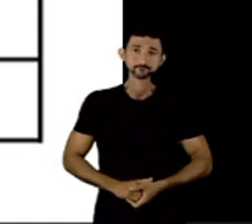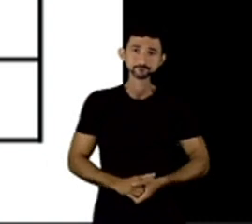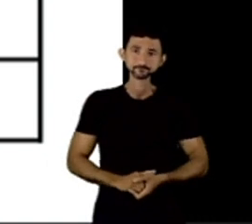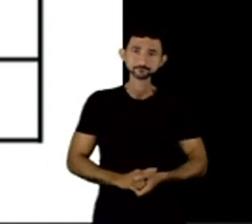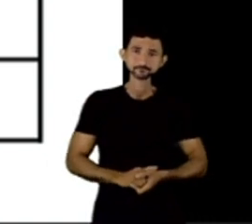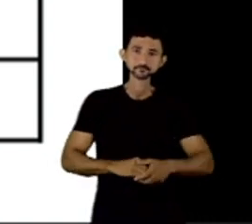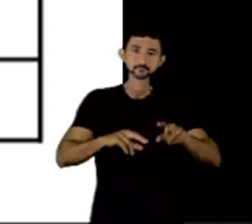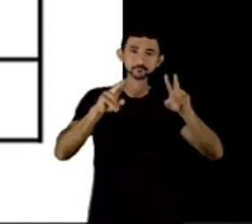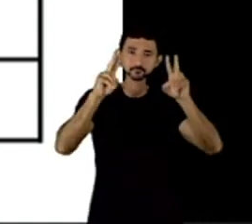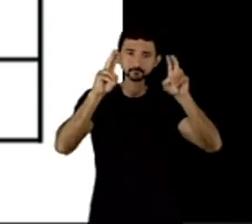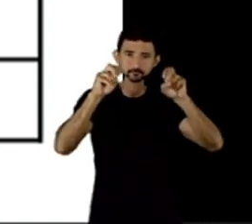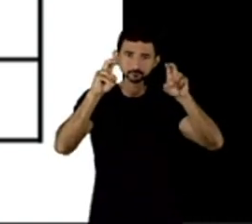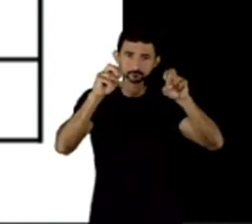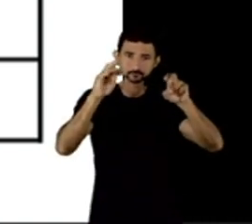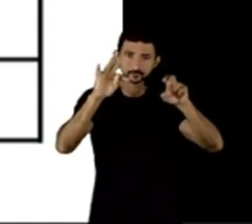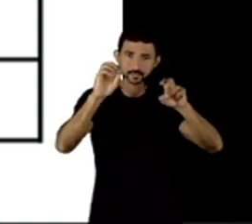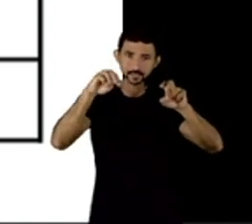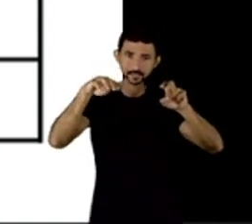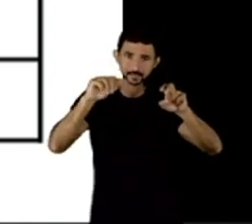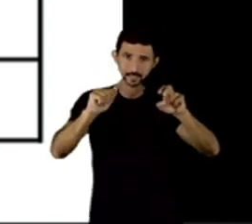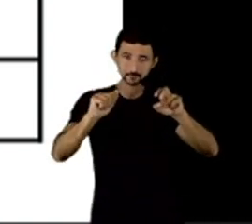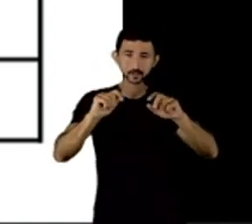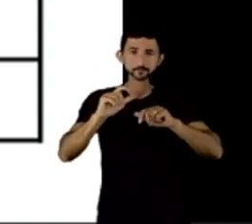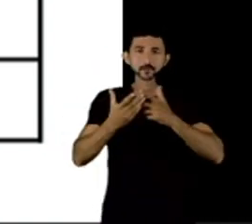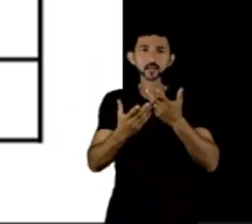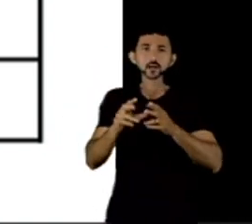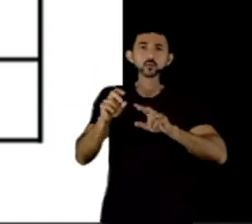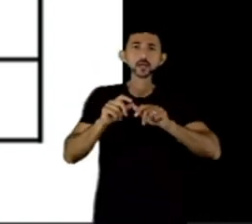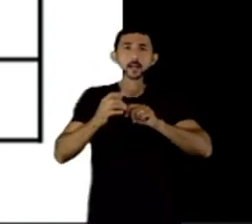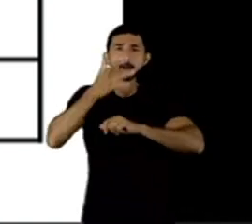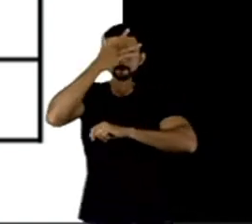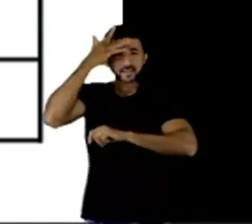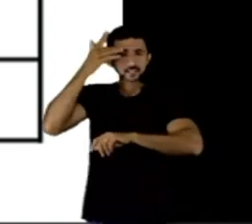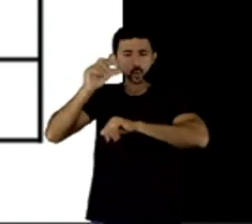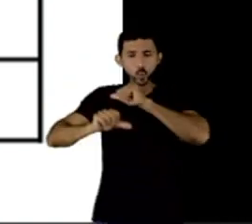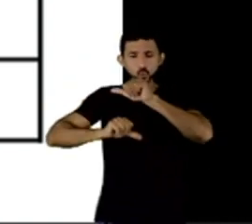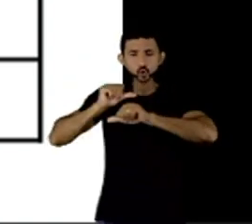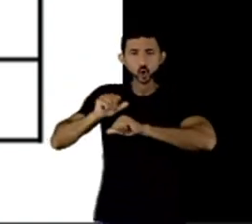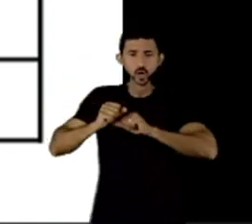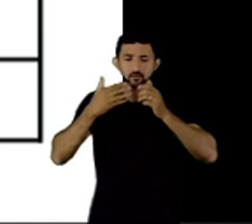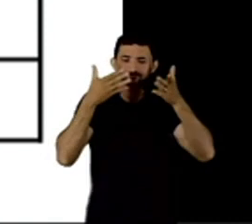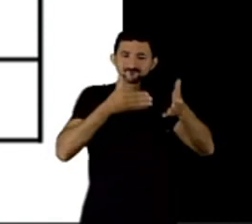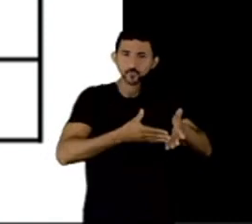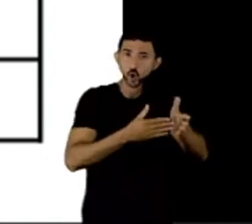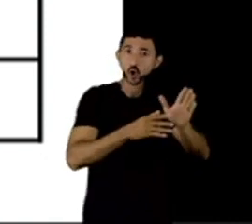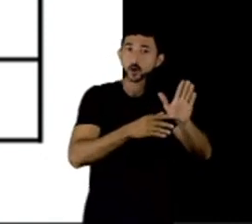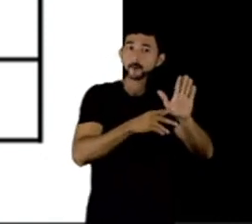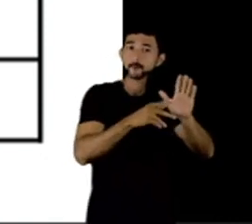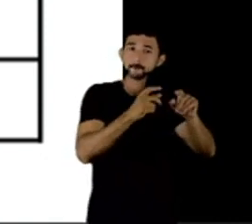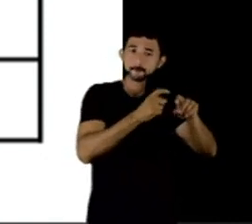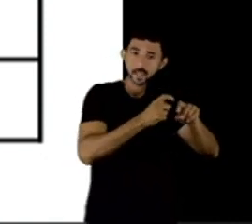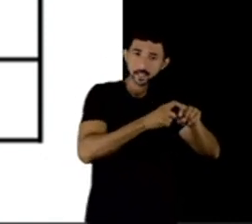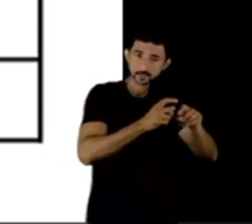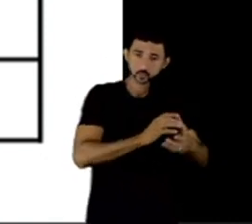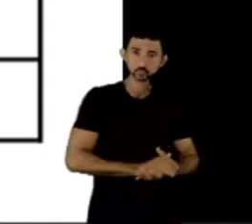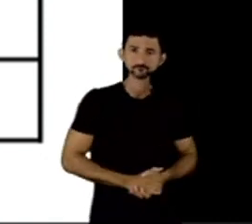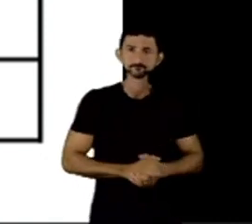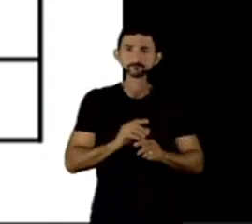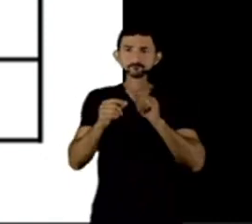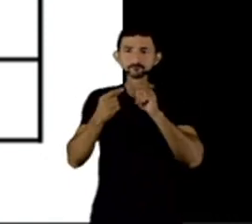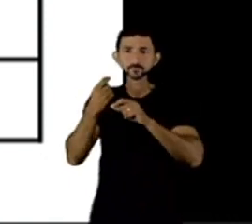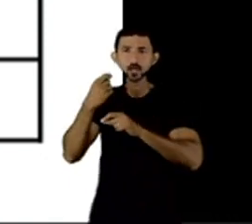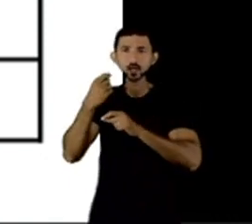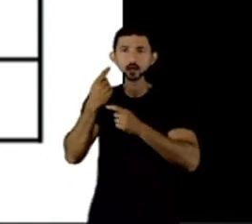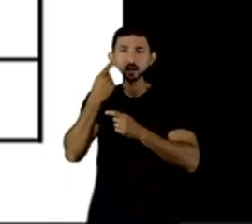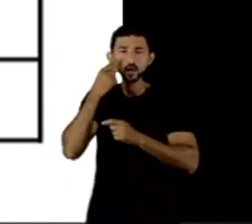tema abordado são as mudanças pelas quais as pessoas passaram, especificamente os médicos. O ponto de vista